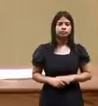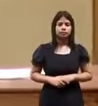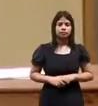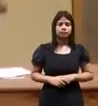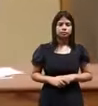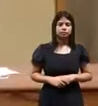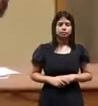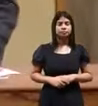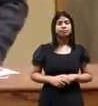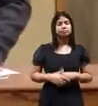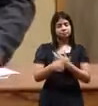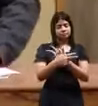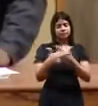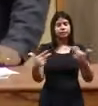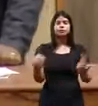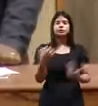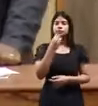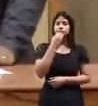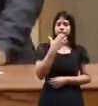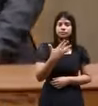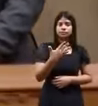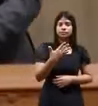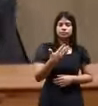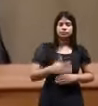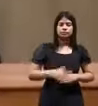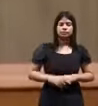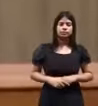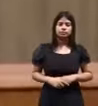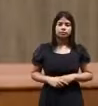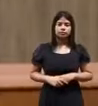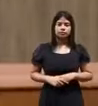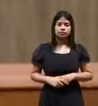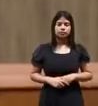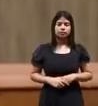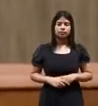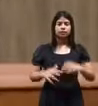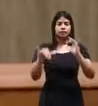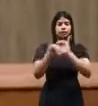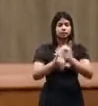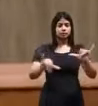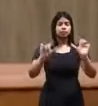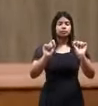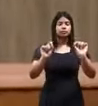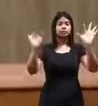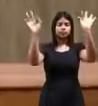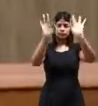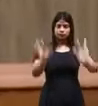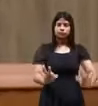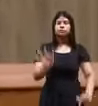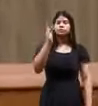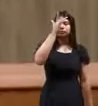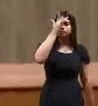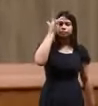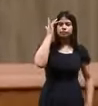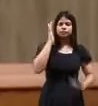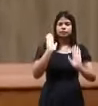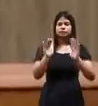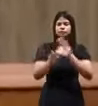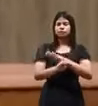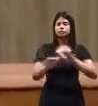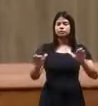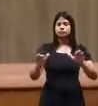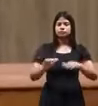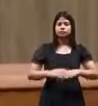A coisa boa, meus irmãos. Aí ele diz: bem-aventurado. Agora eu vou encerrar dizendo o